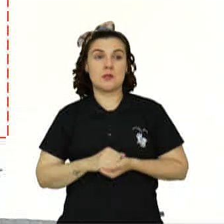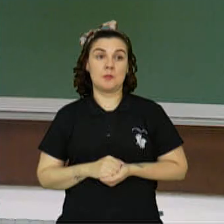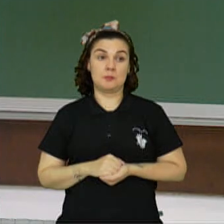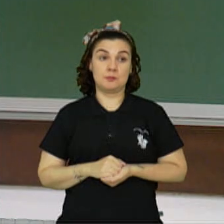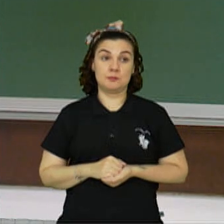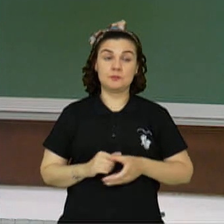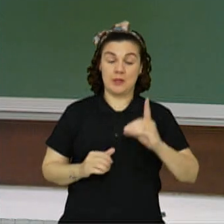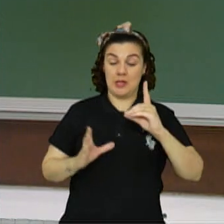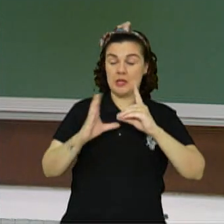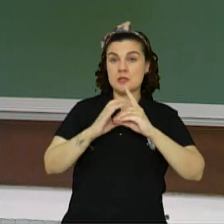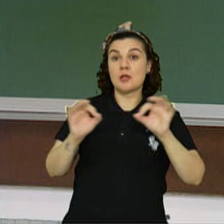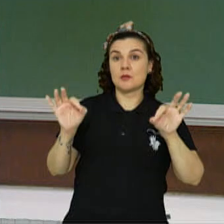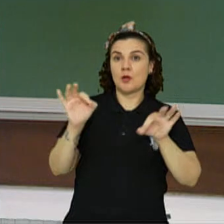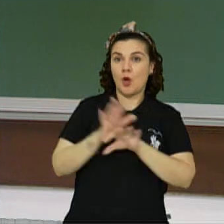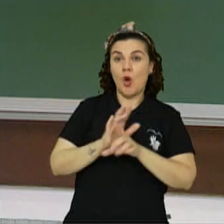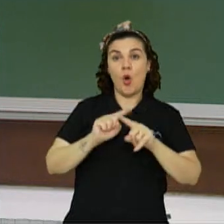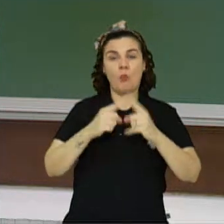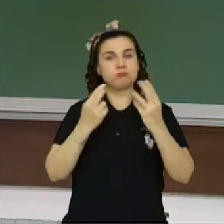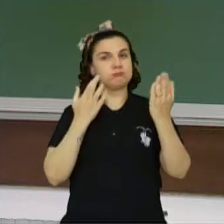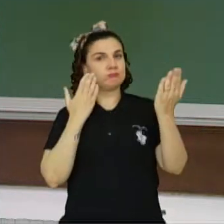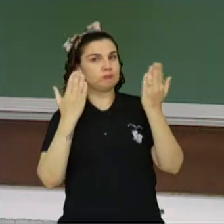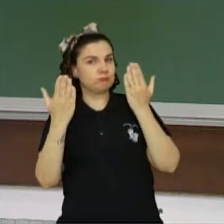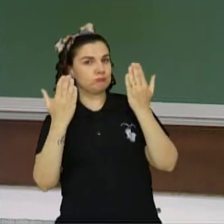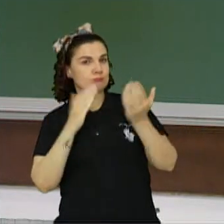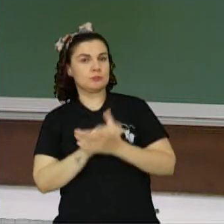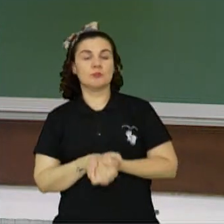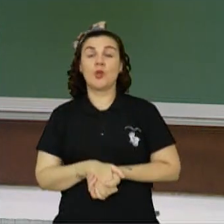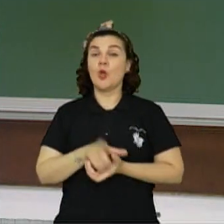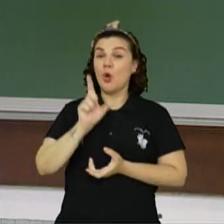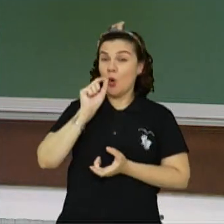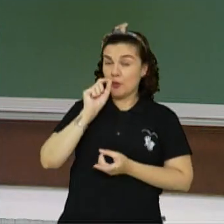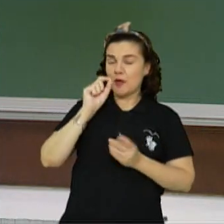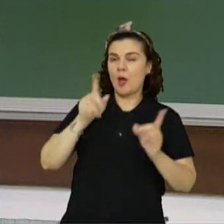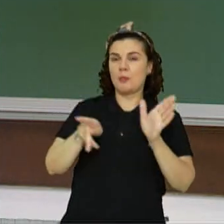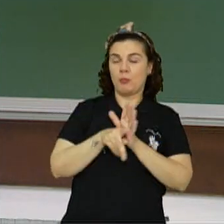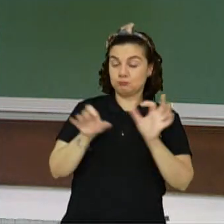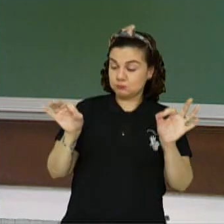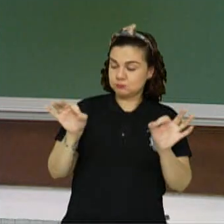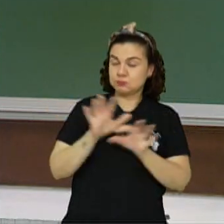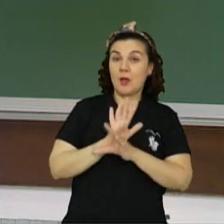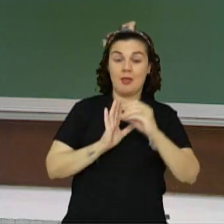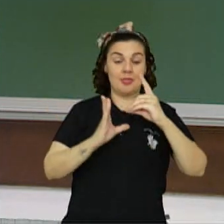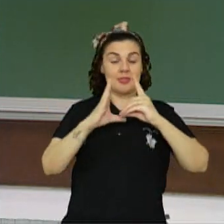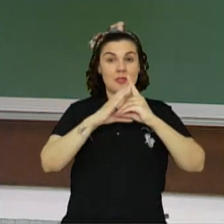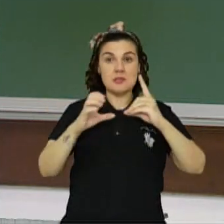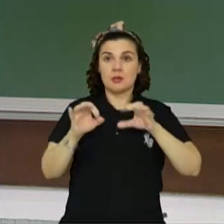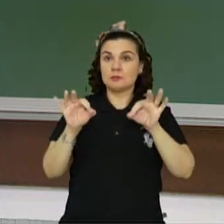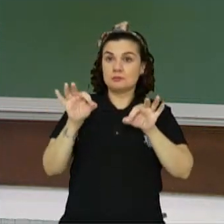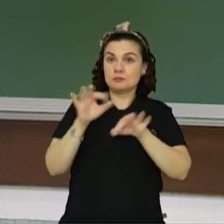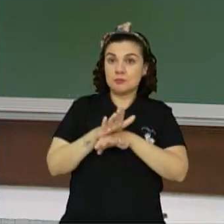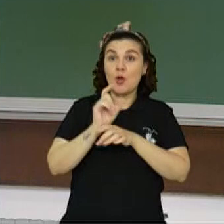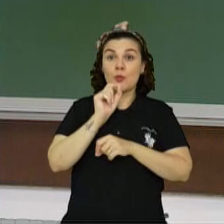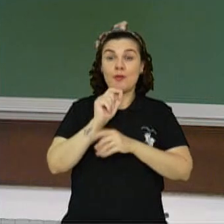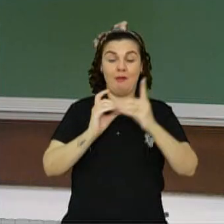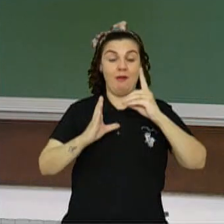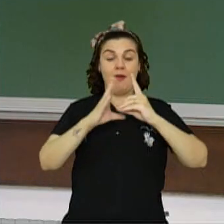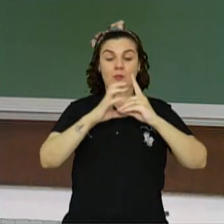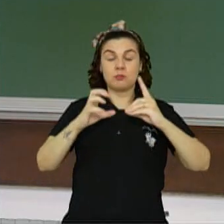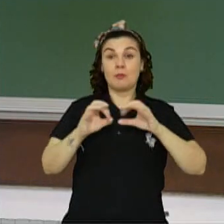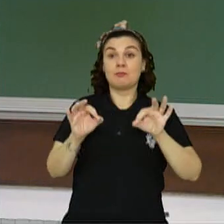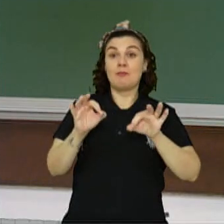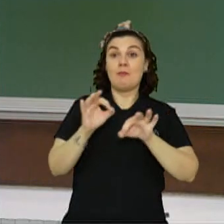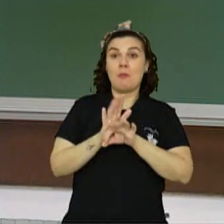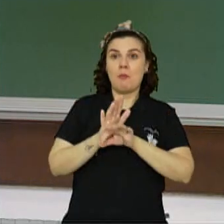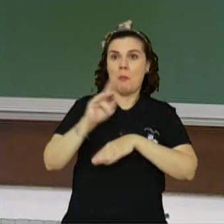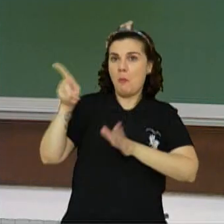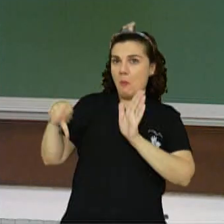densidade como absoluta e como relativa. O que é a densidade absoluta? A densidade absoluta é a densidade própria de uma